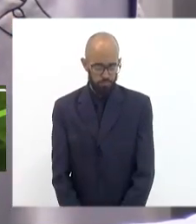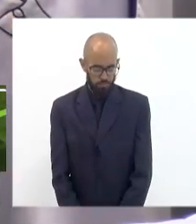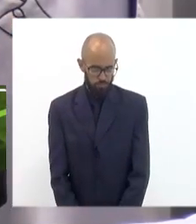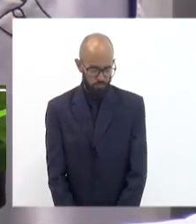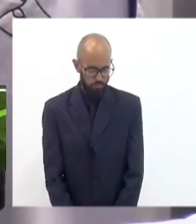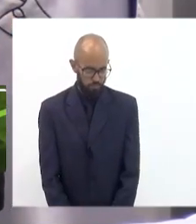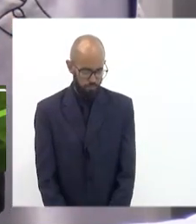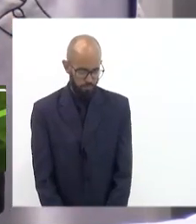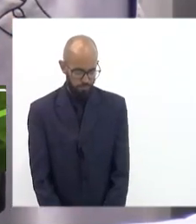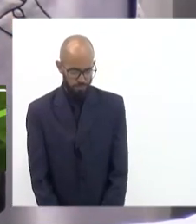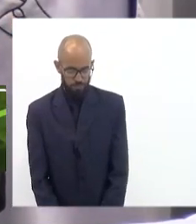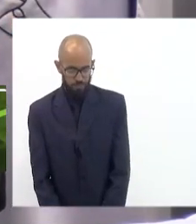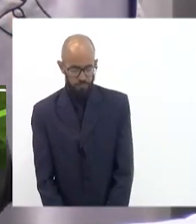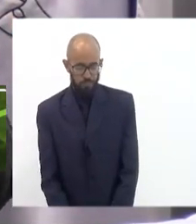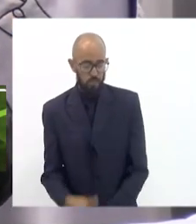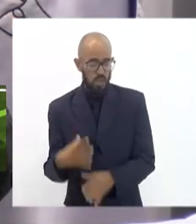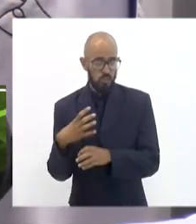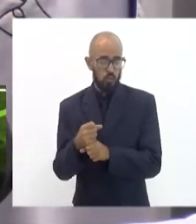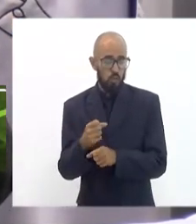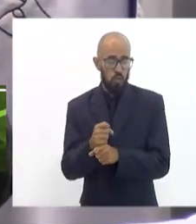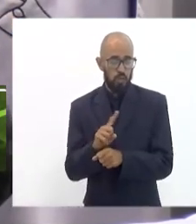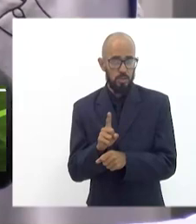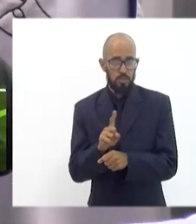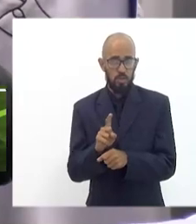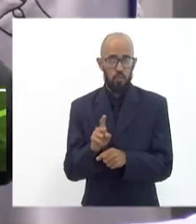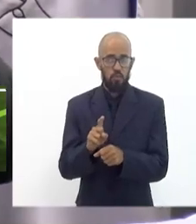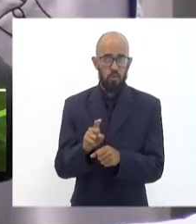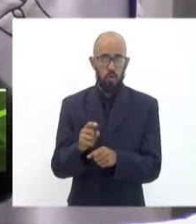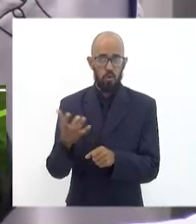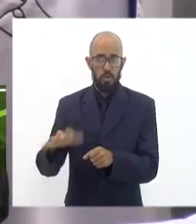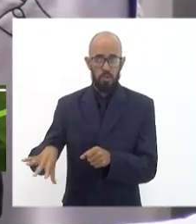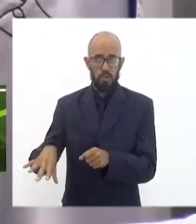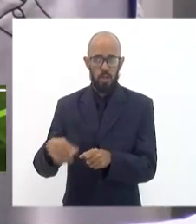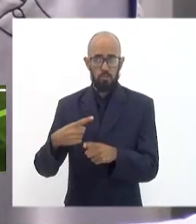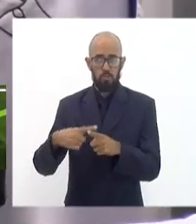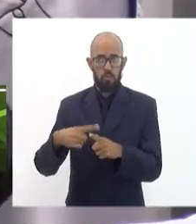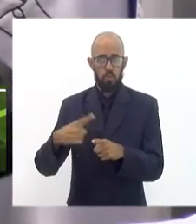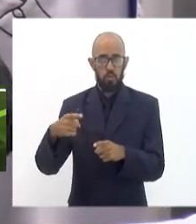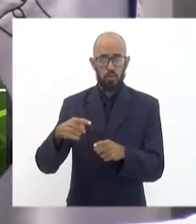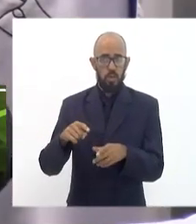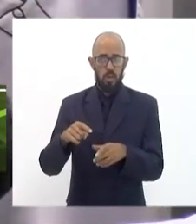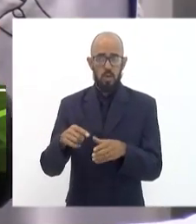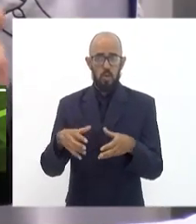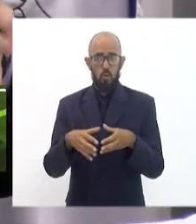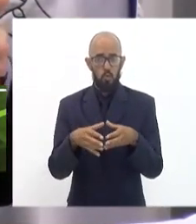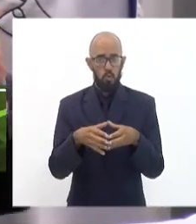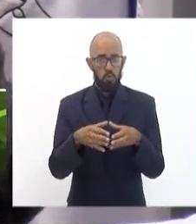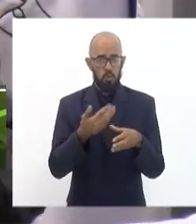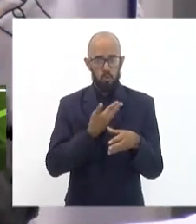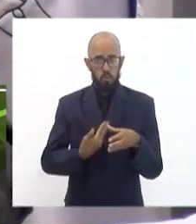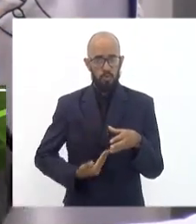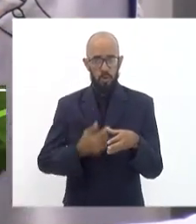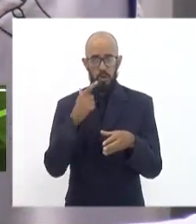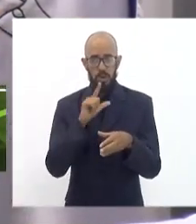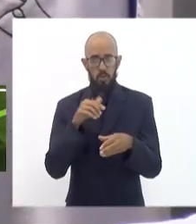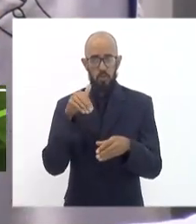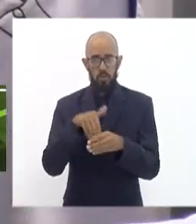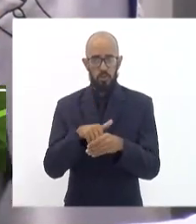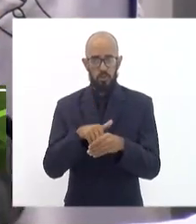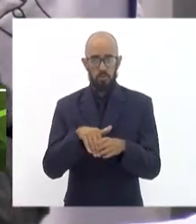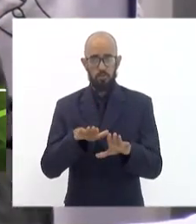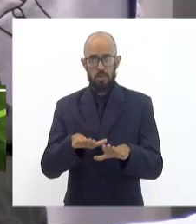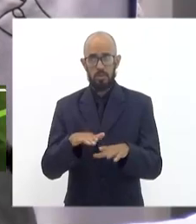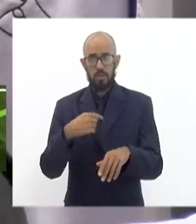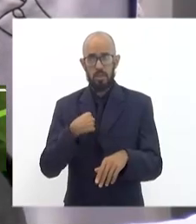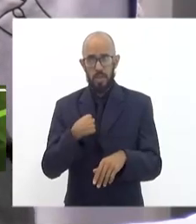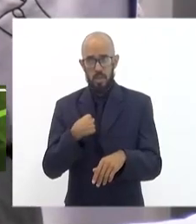as contas foram rejeitadas que a base do governo não conhecia né e ganhou a votação mas eu e